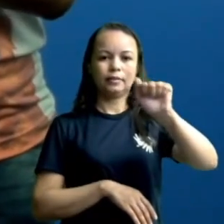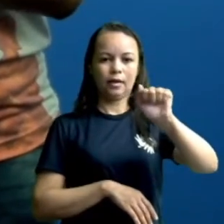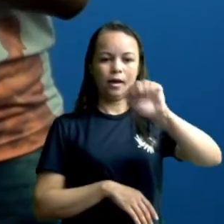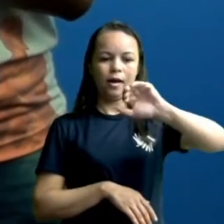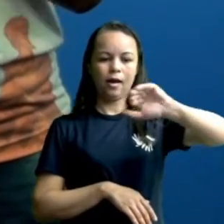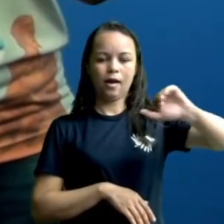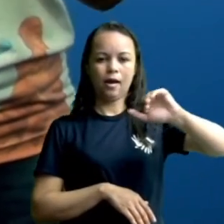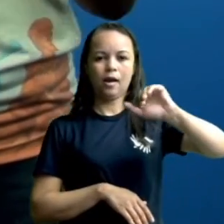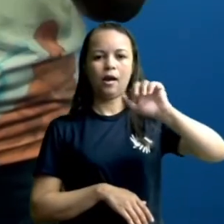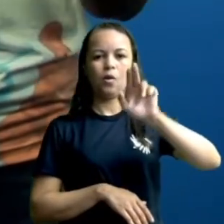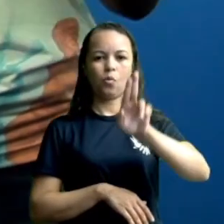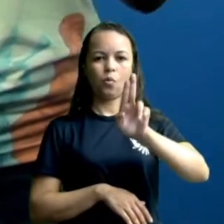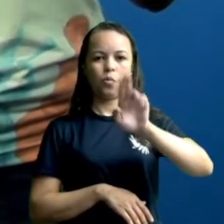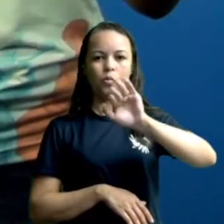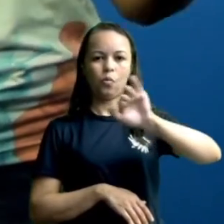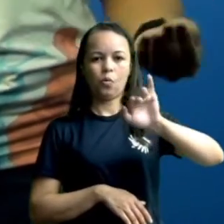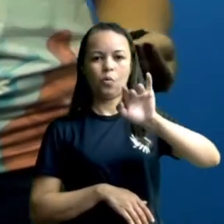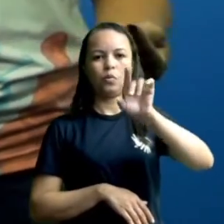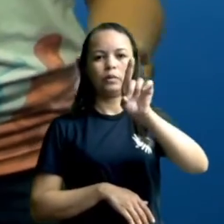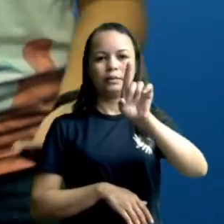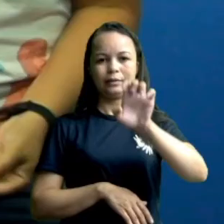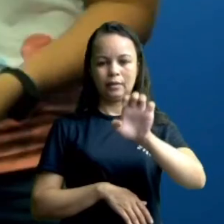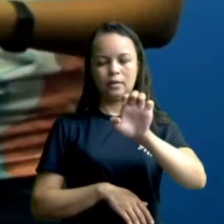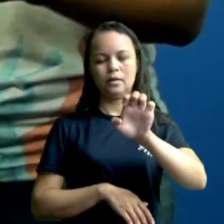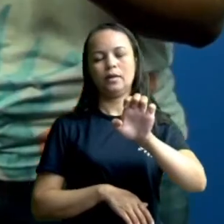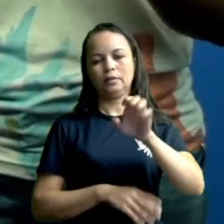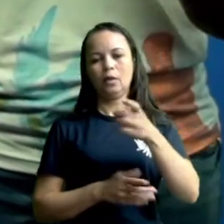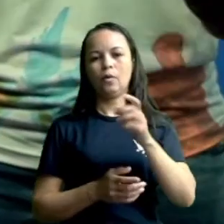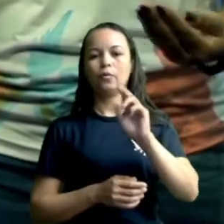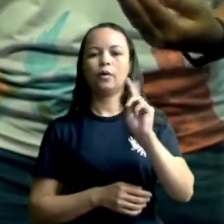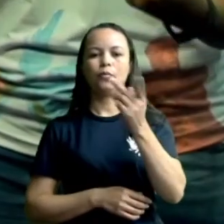sa-u-de, certo? Isso é um hiato. Então, em espanhol, a